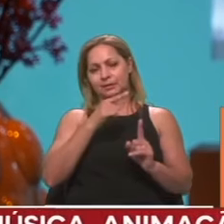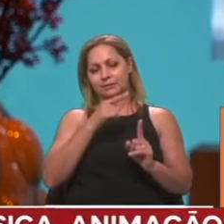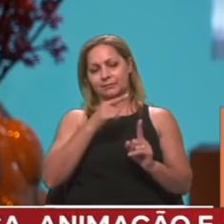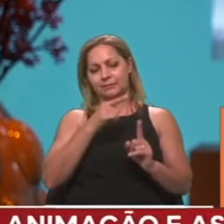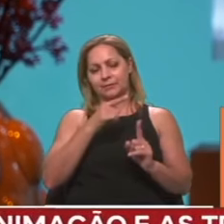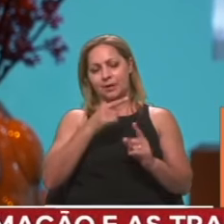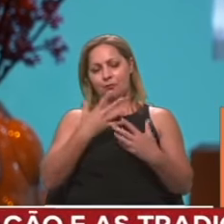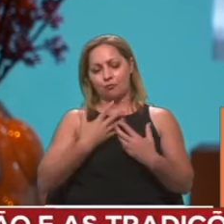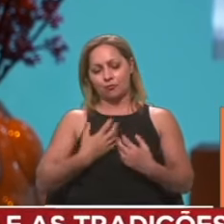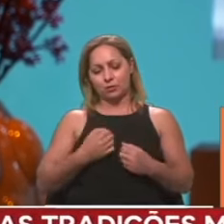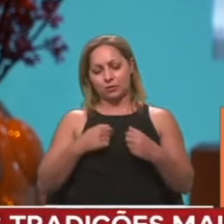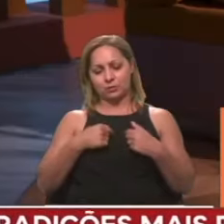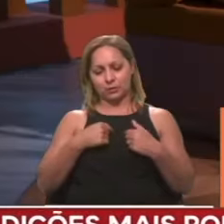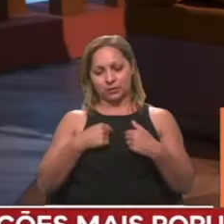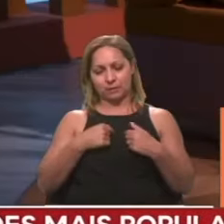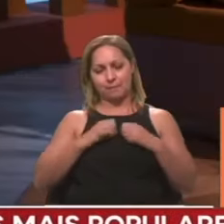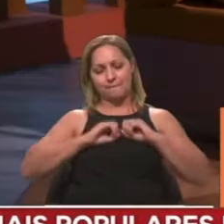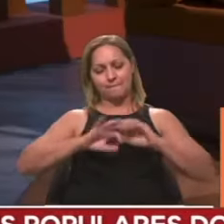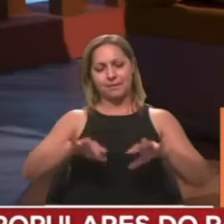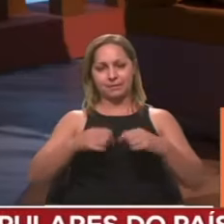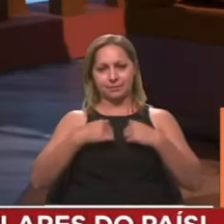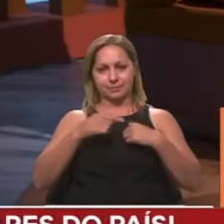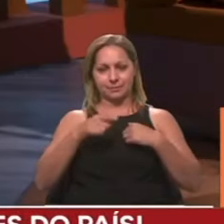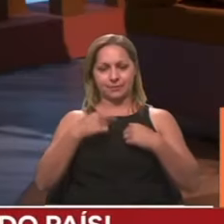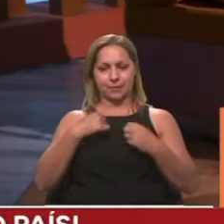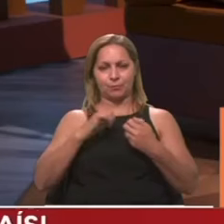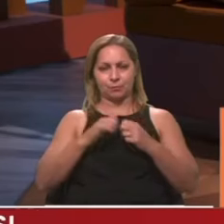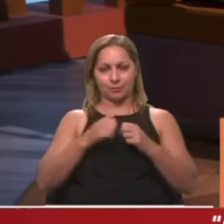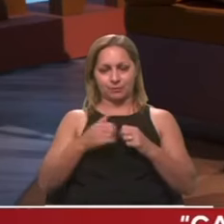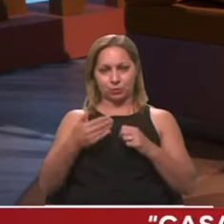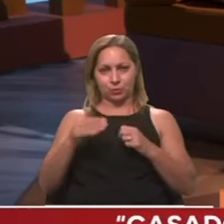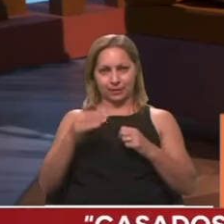reflete as frustrações dele. Ele teve problemas com a minha idade,